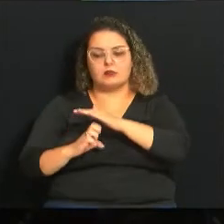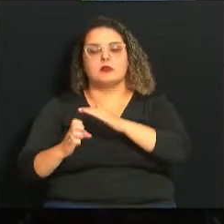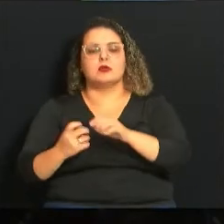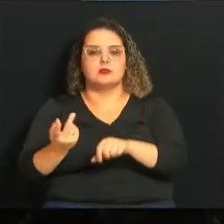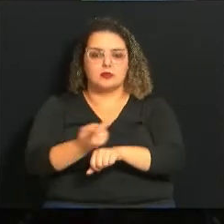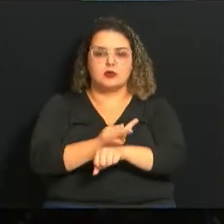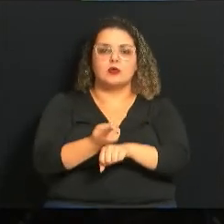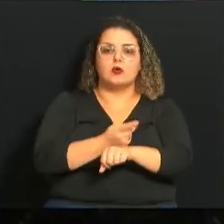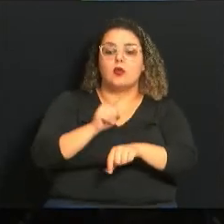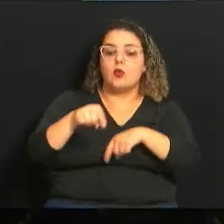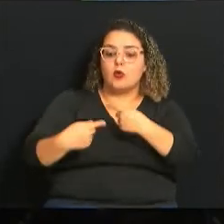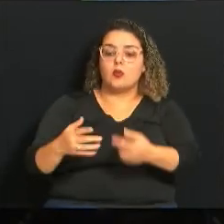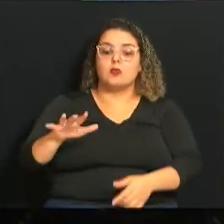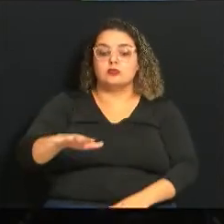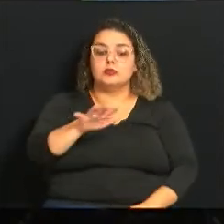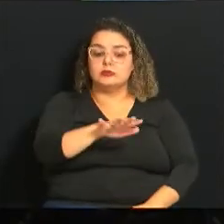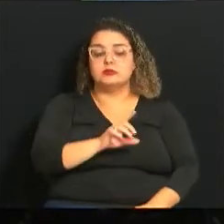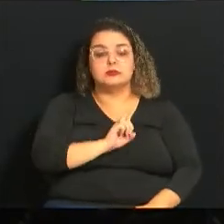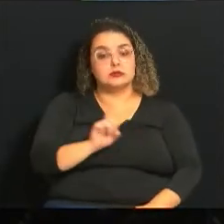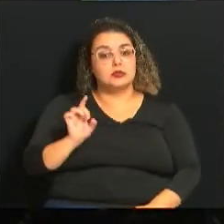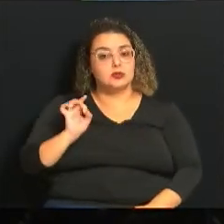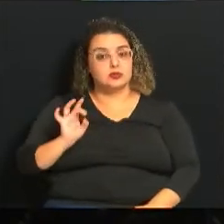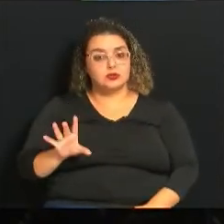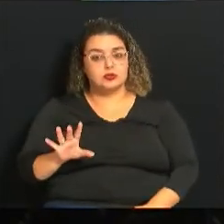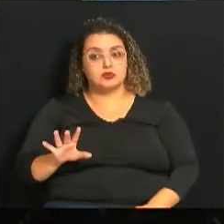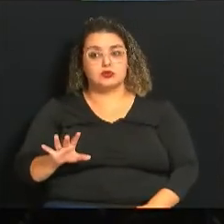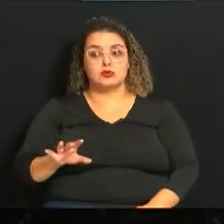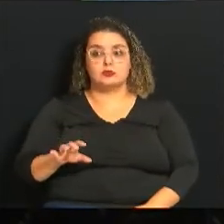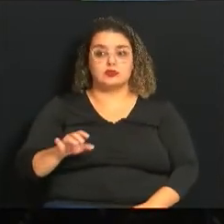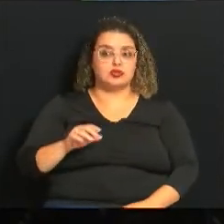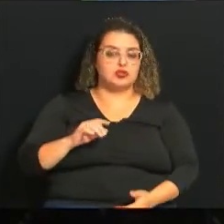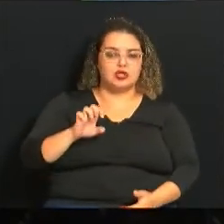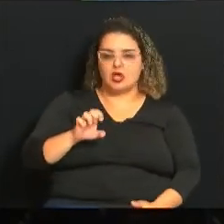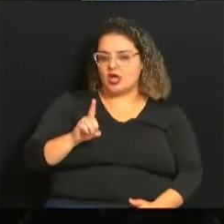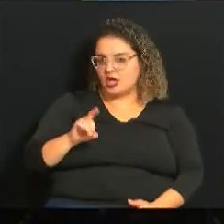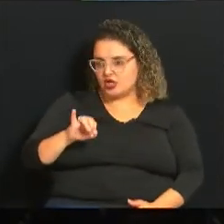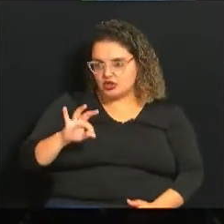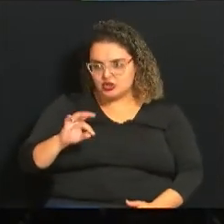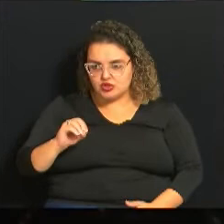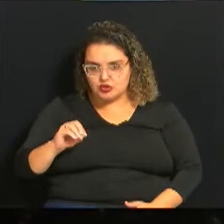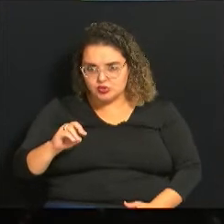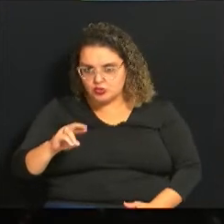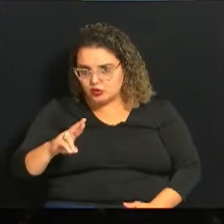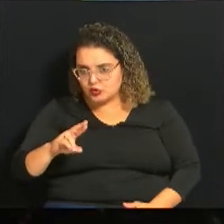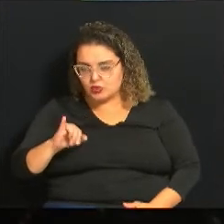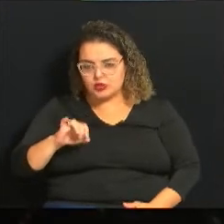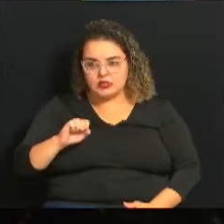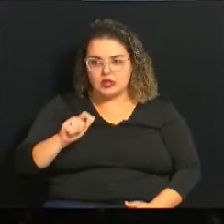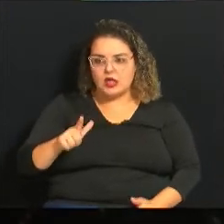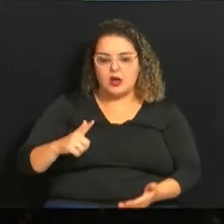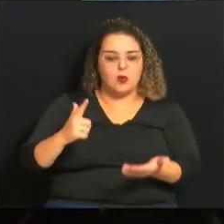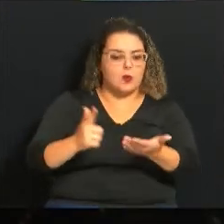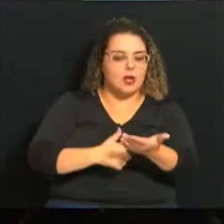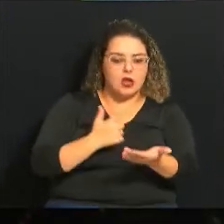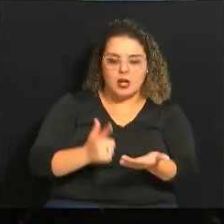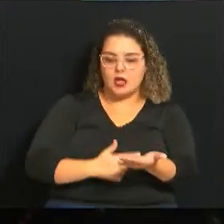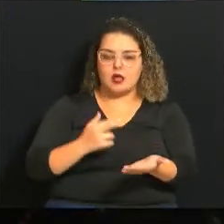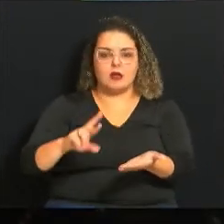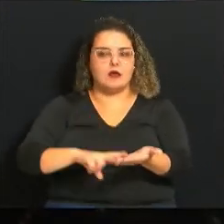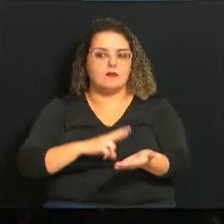campos que não são só de mercado editorial, como é o caso de livros ilustrados, caso de revistas, ilustrações